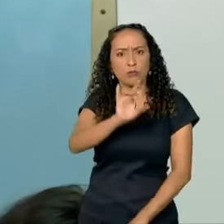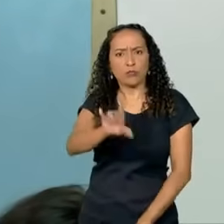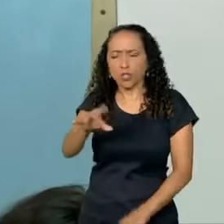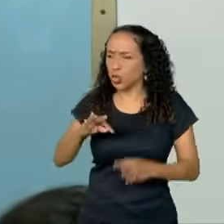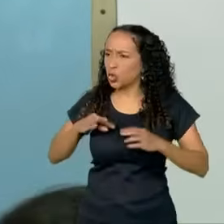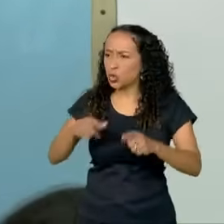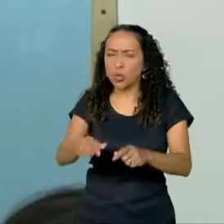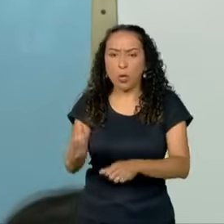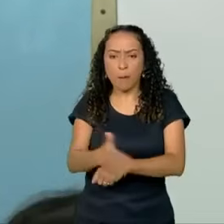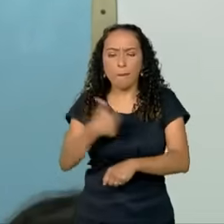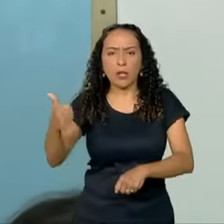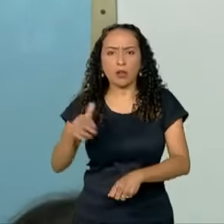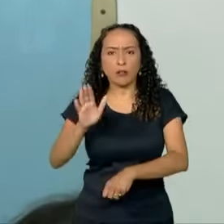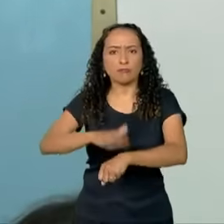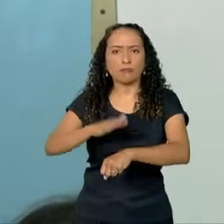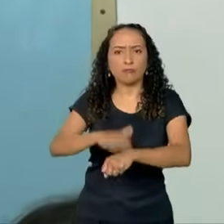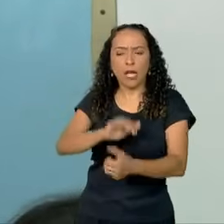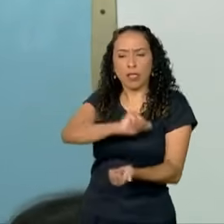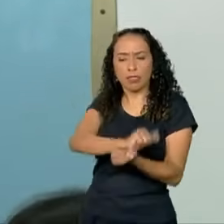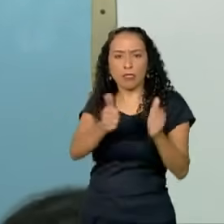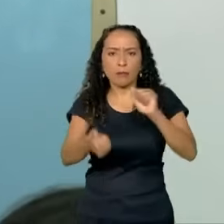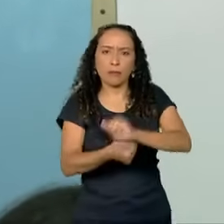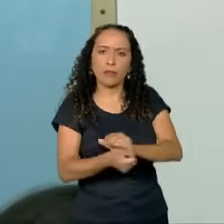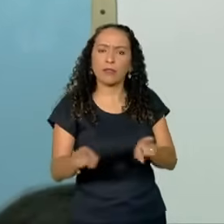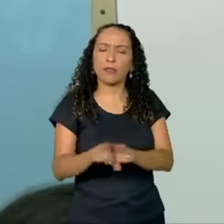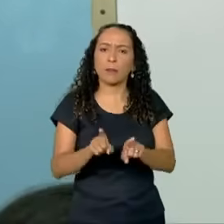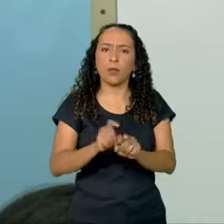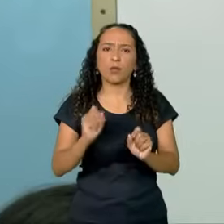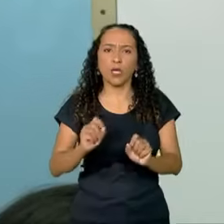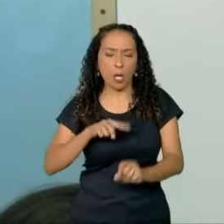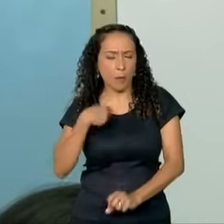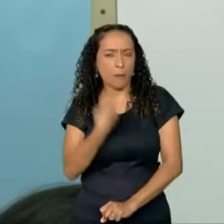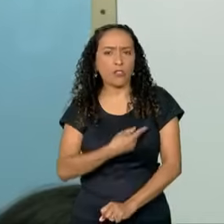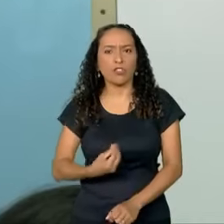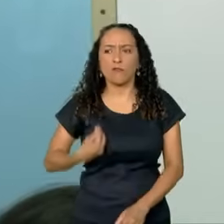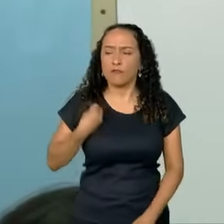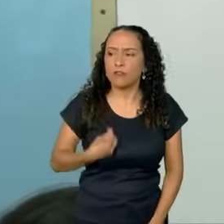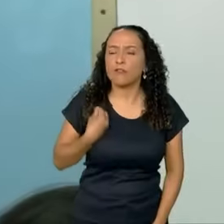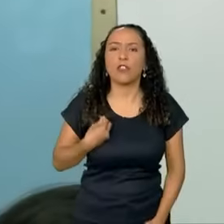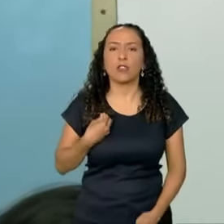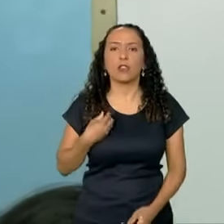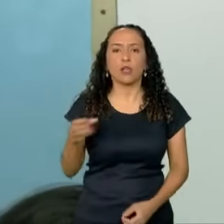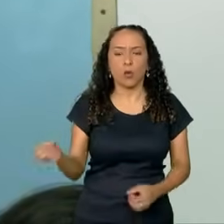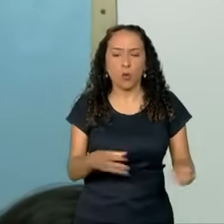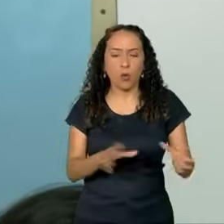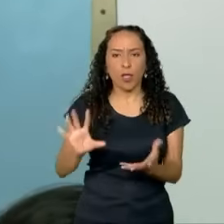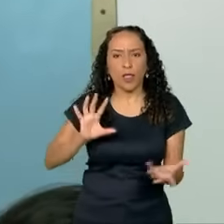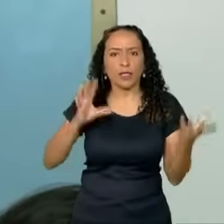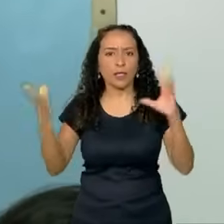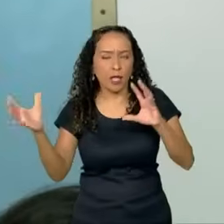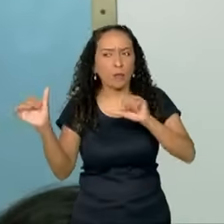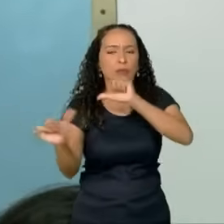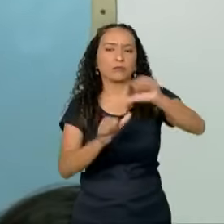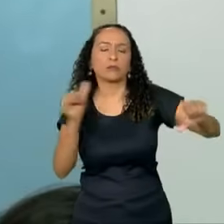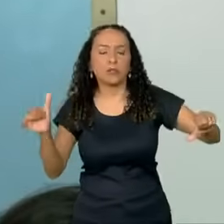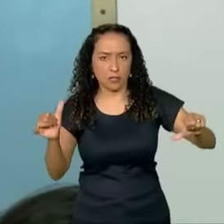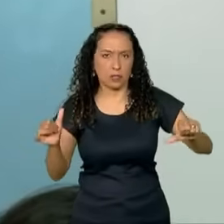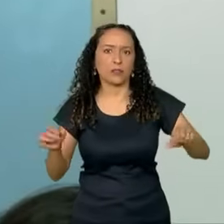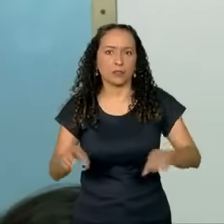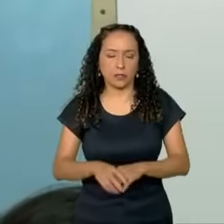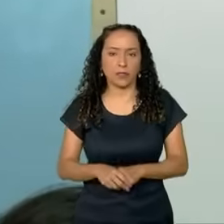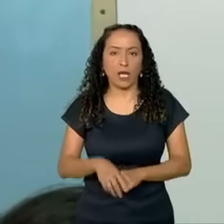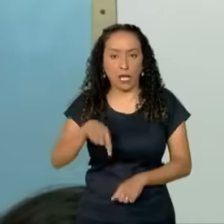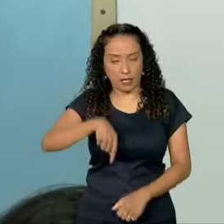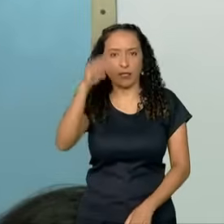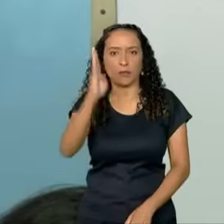a melhorar as condições de adaptabilidade para a gente conviver com esses novos tempos das mudanças climáticas